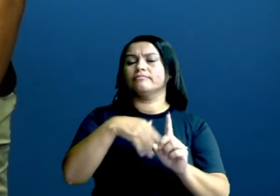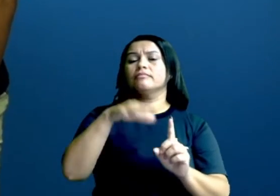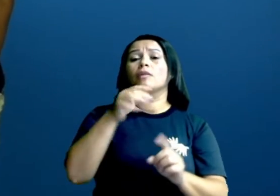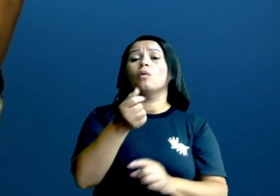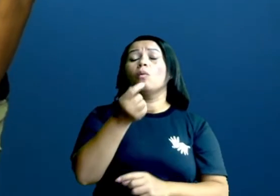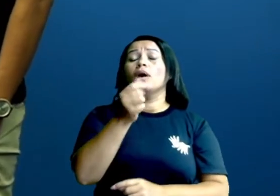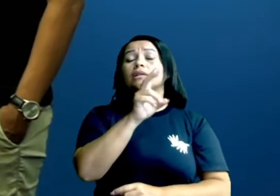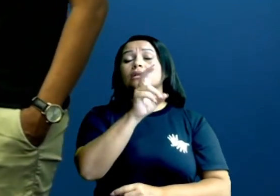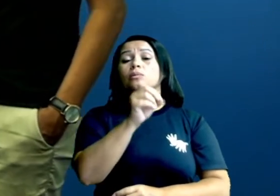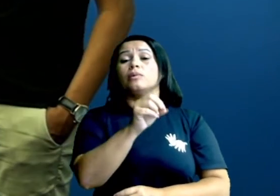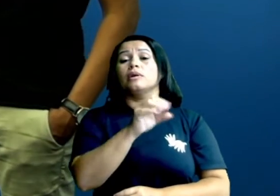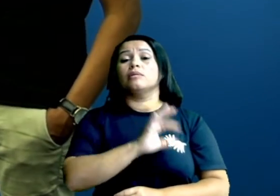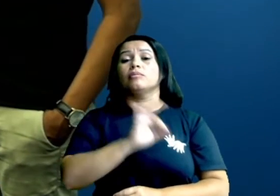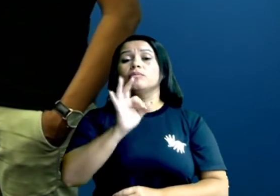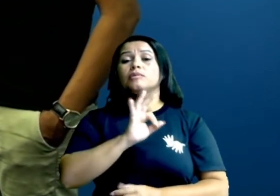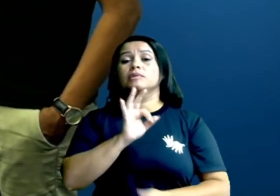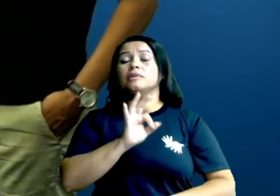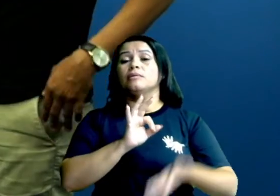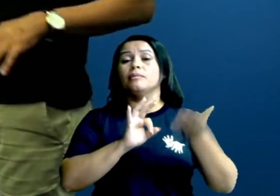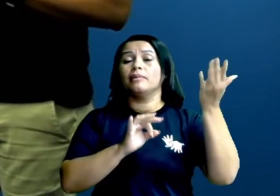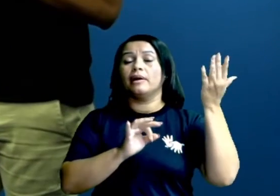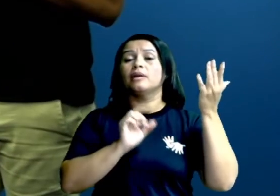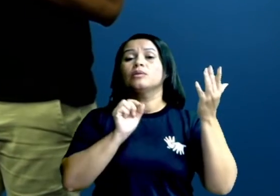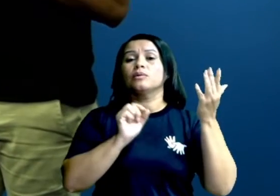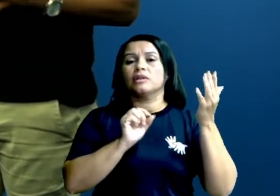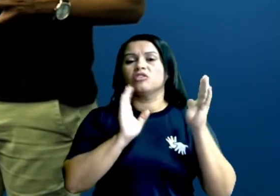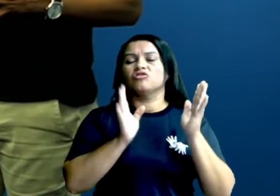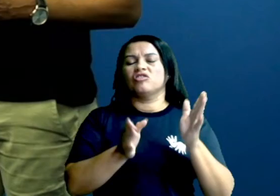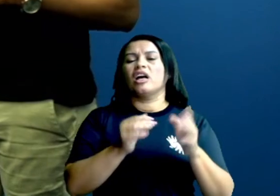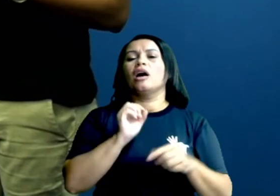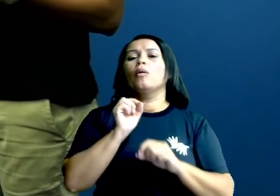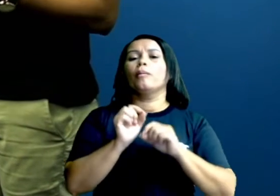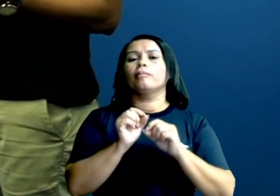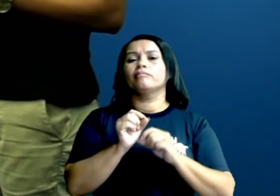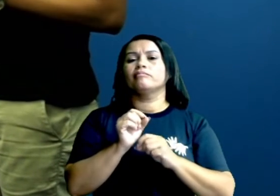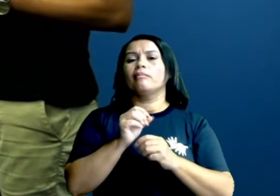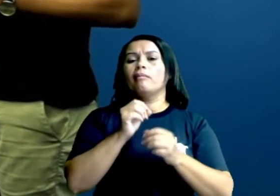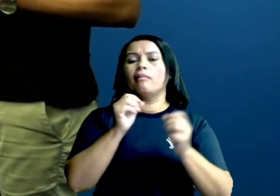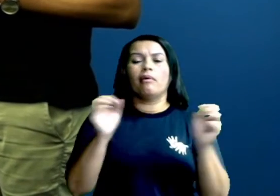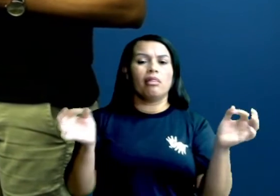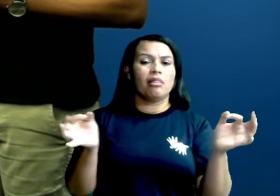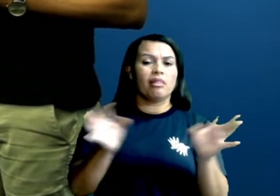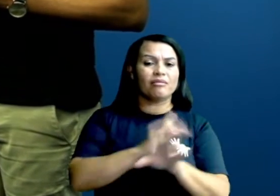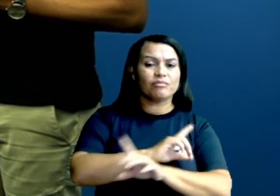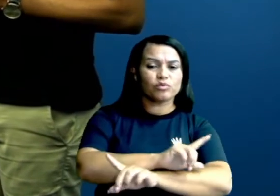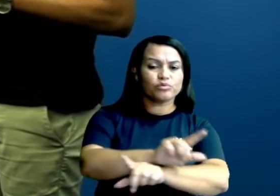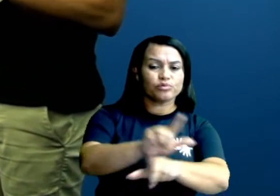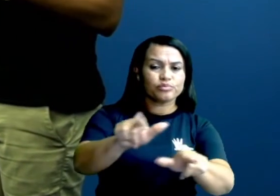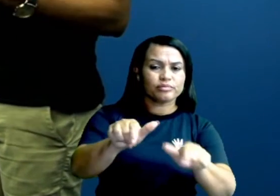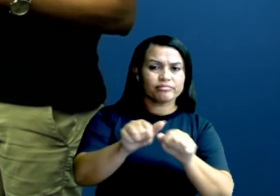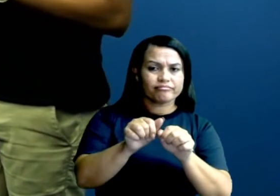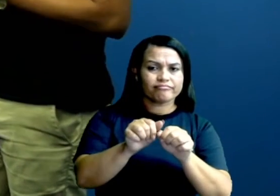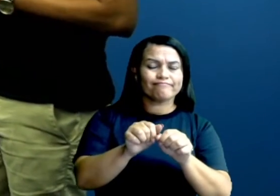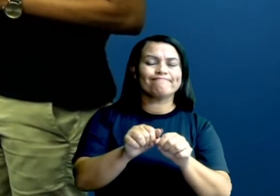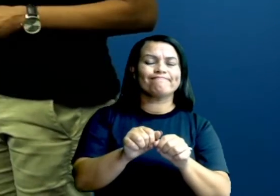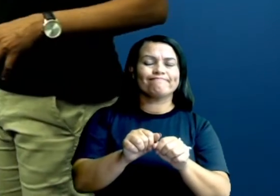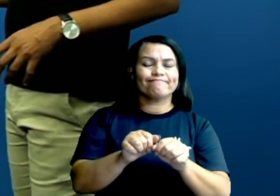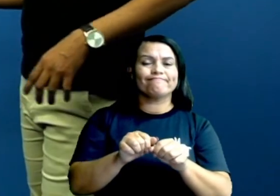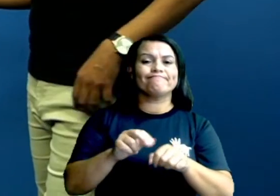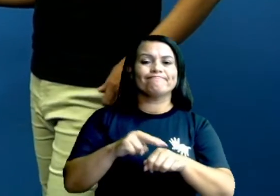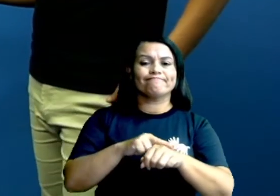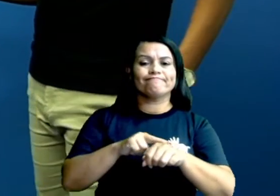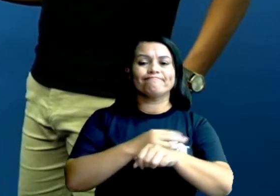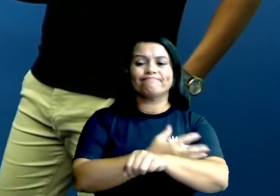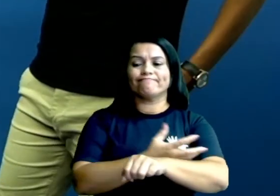quase 50% do domínio da Caatinga já foi destruído. Então, quase a metade desse bioma ou dessa